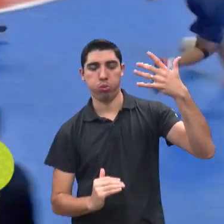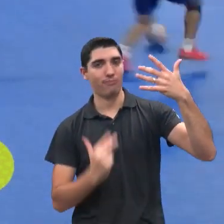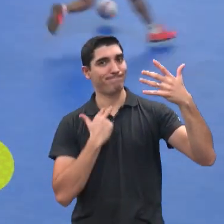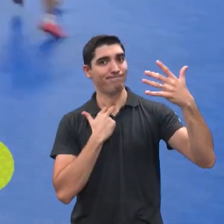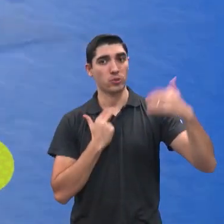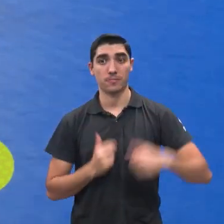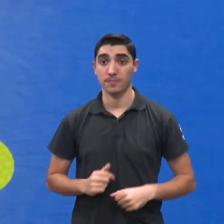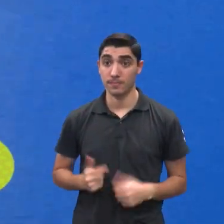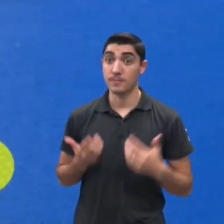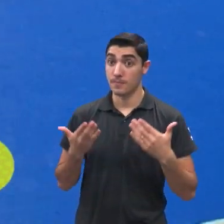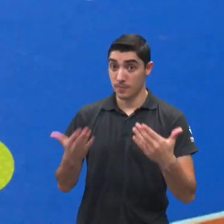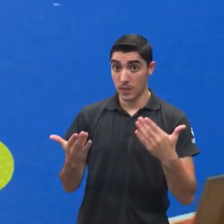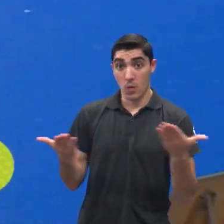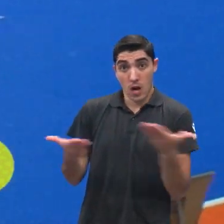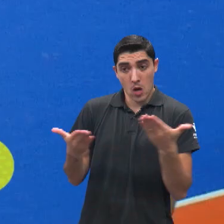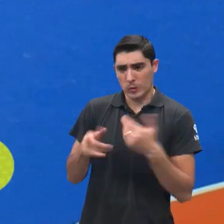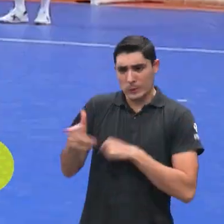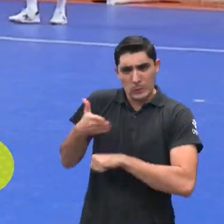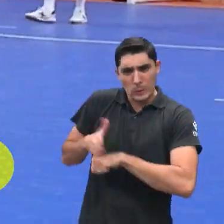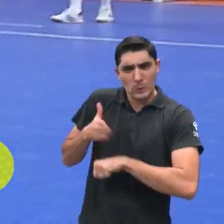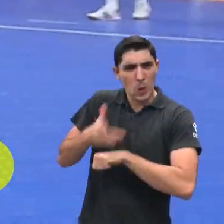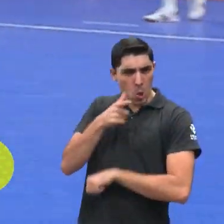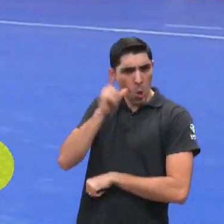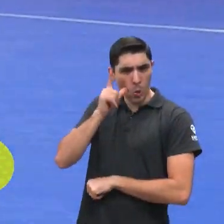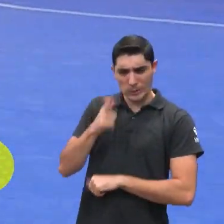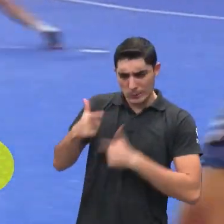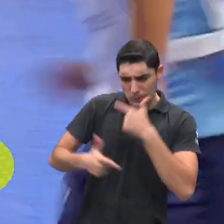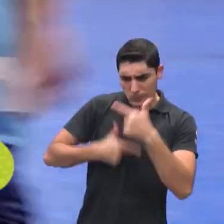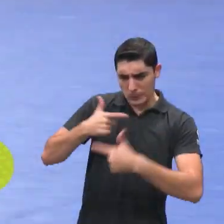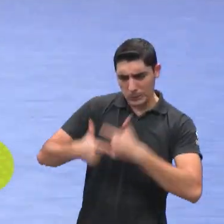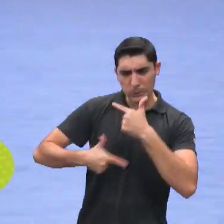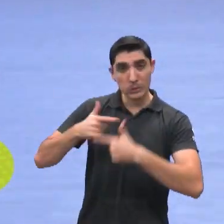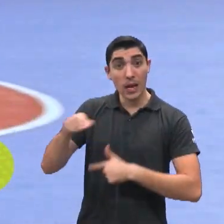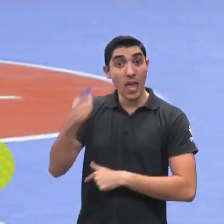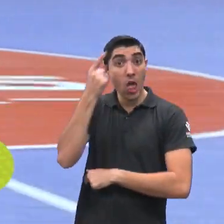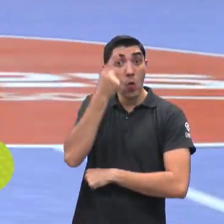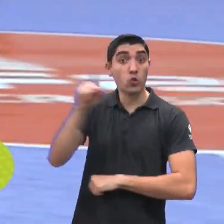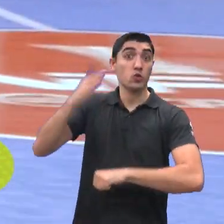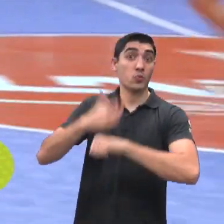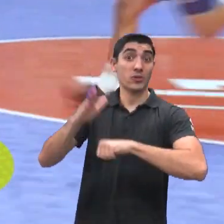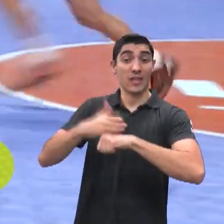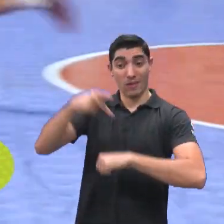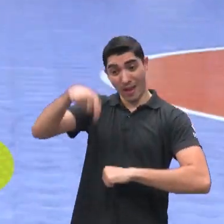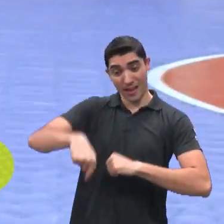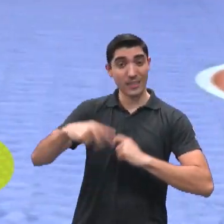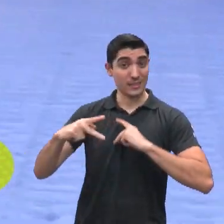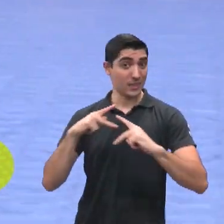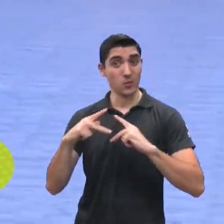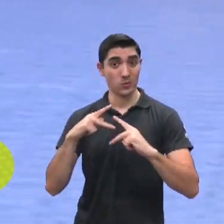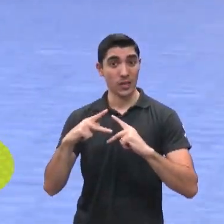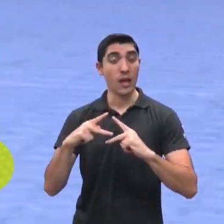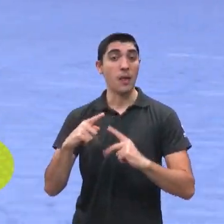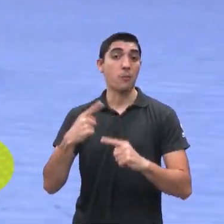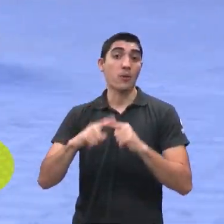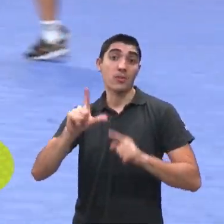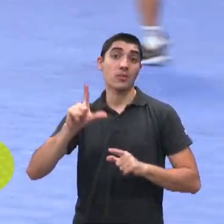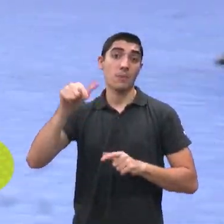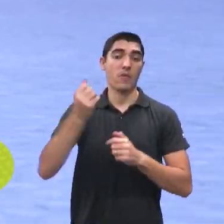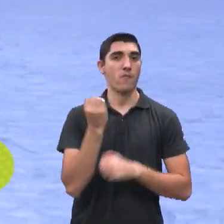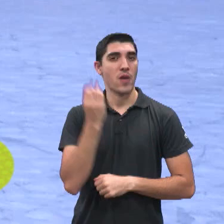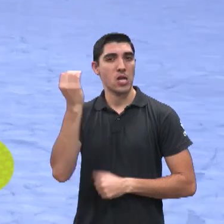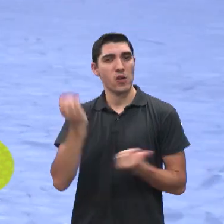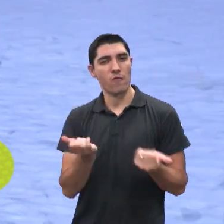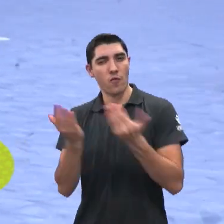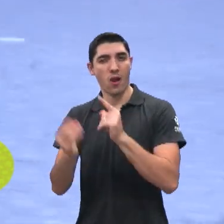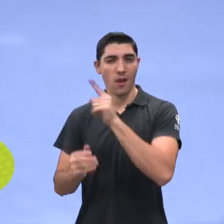muito trabalho no treino de ontem. O último em solo joseense antes da viagem até Uberlândia,